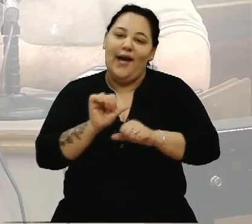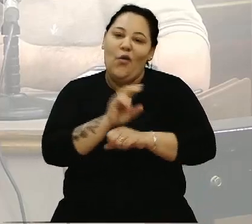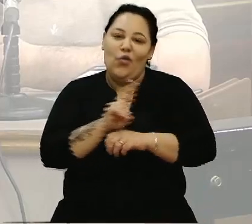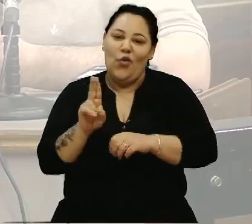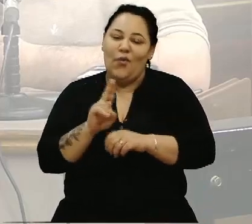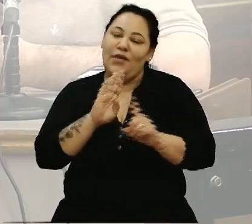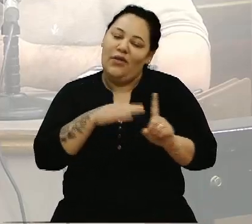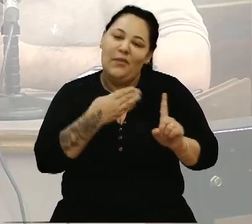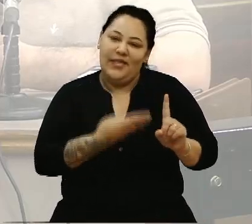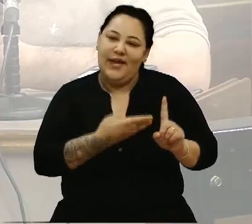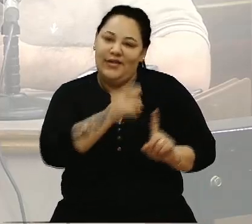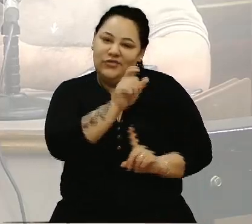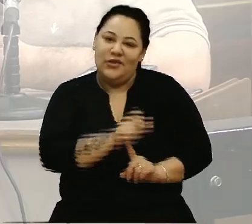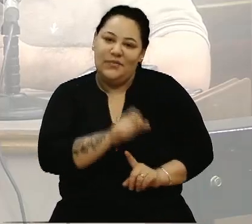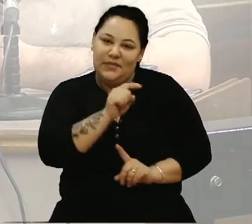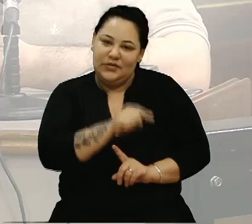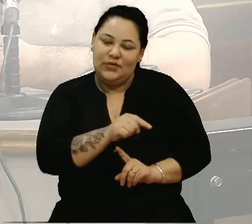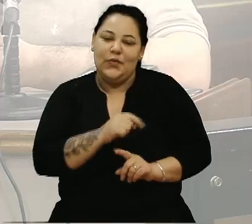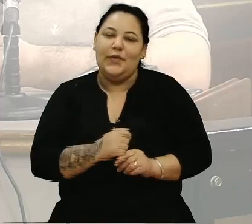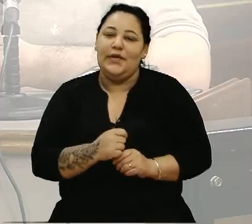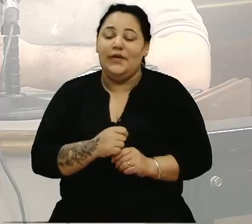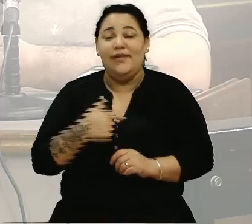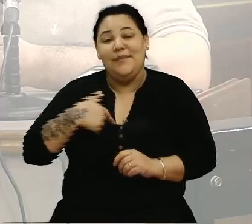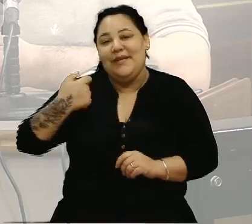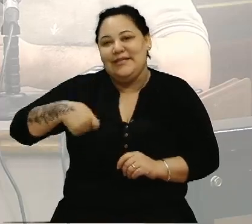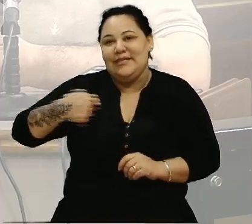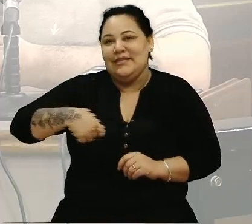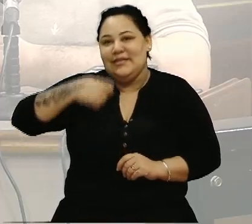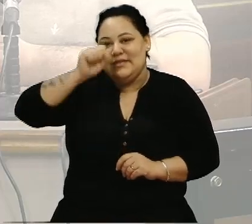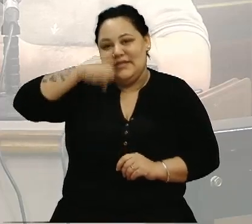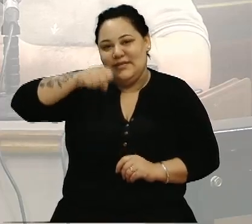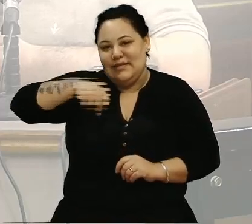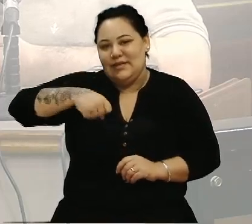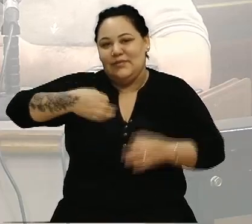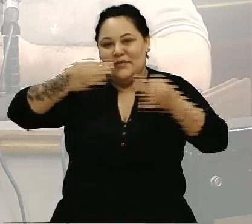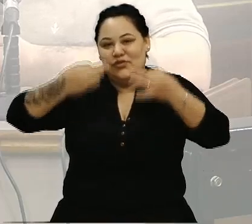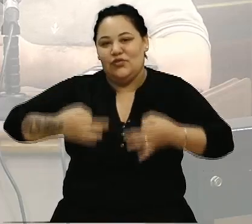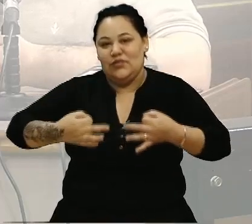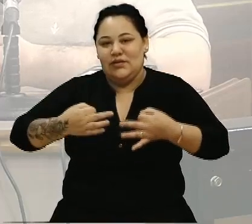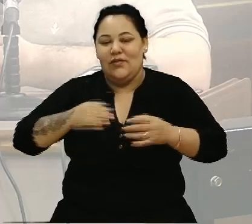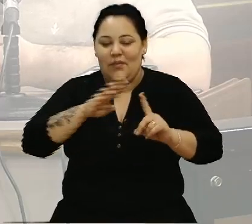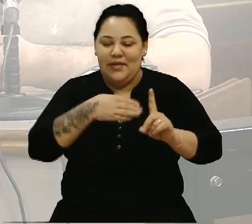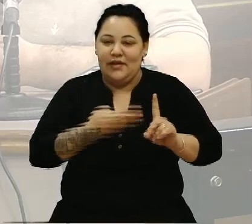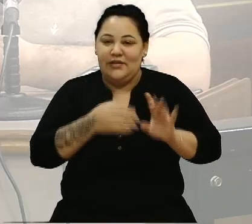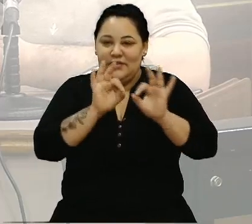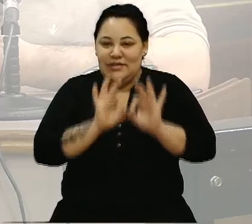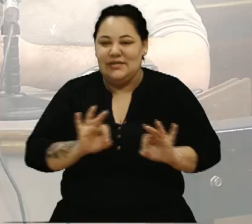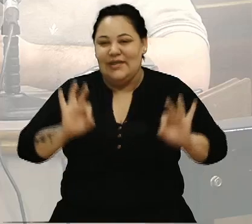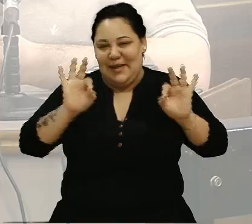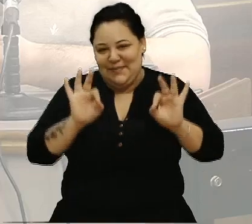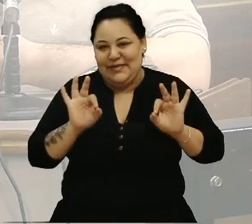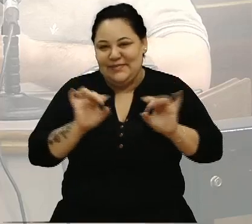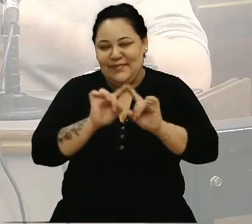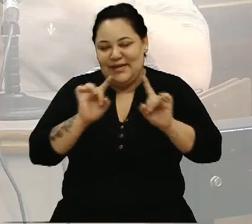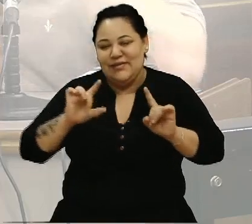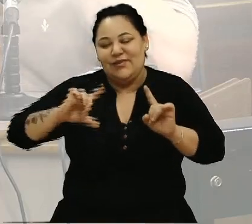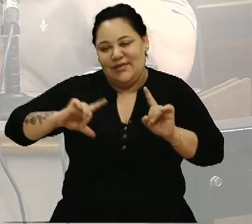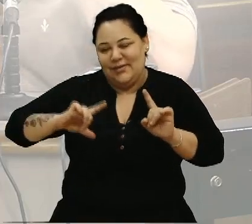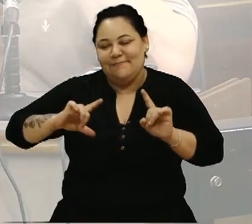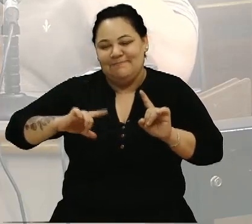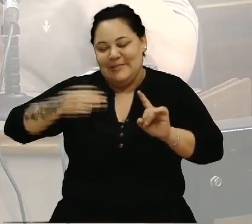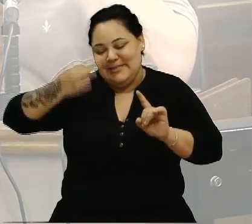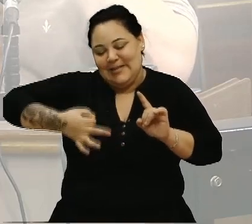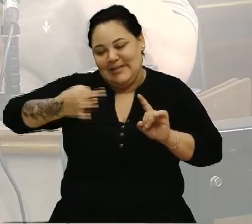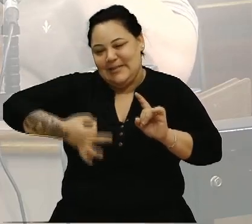aqui cabe essa justa homenagem, Gustavo, singela, humilde, mas que com certeza vai ficar eternizado,